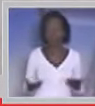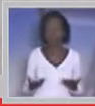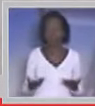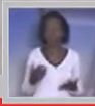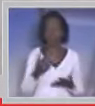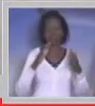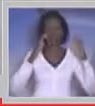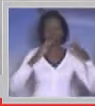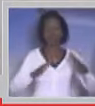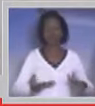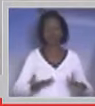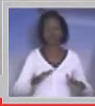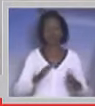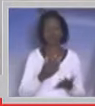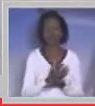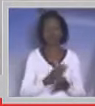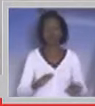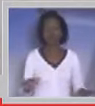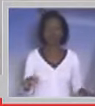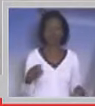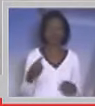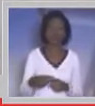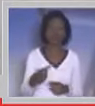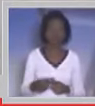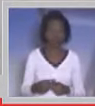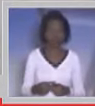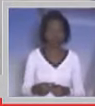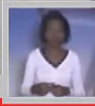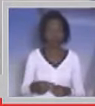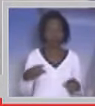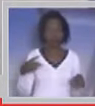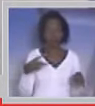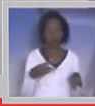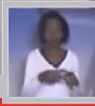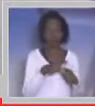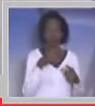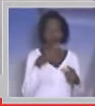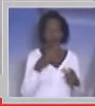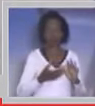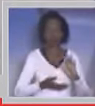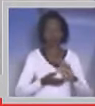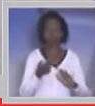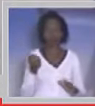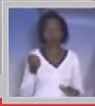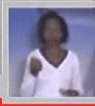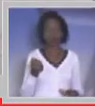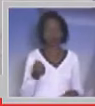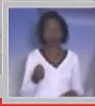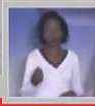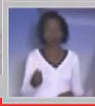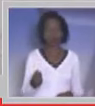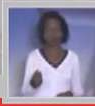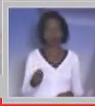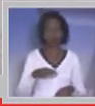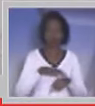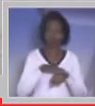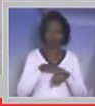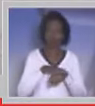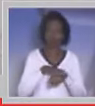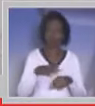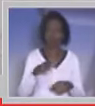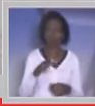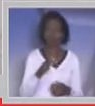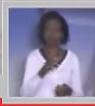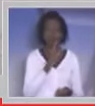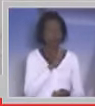sendo destruído por conta desse corte seu presidente nós estamos conversando com esse professores